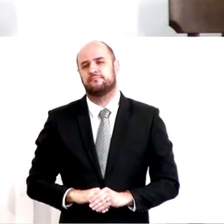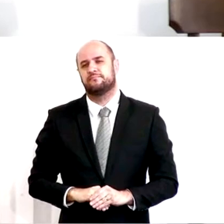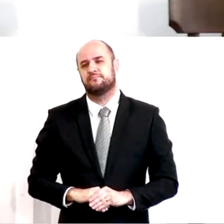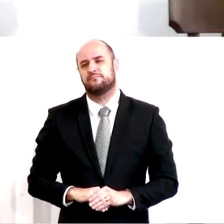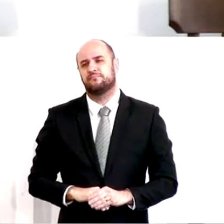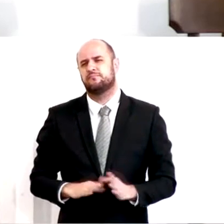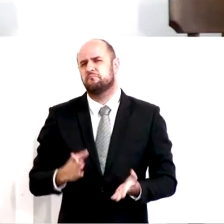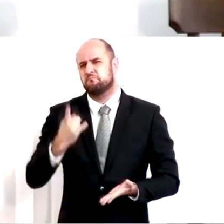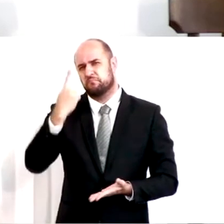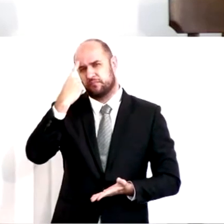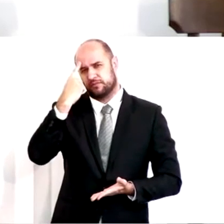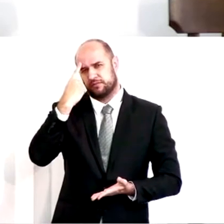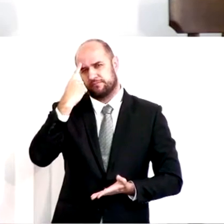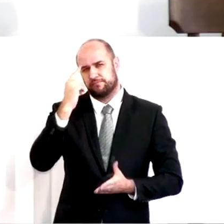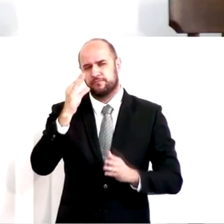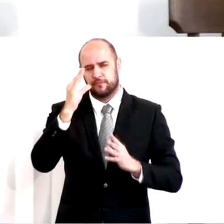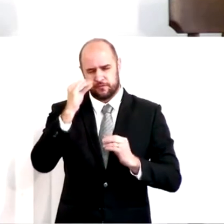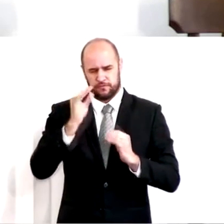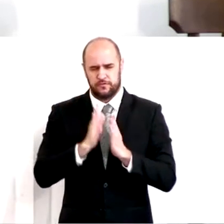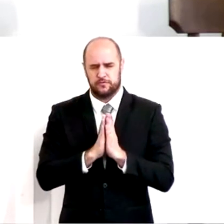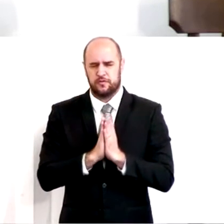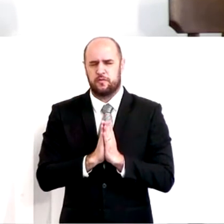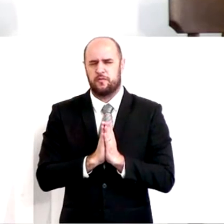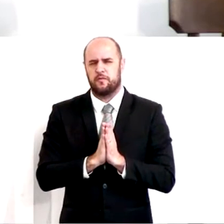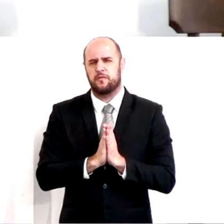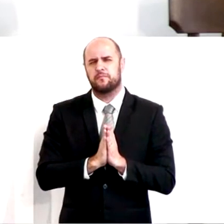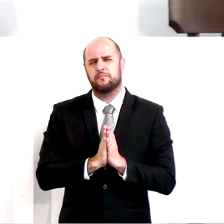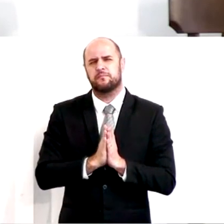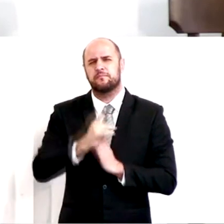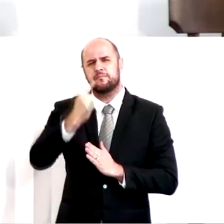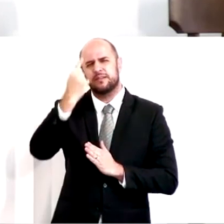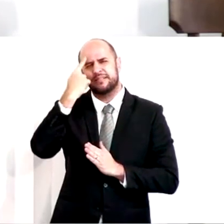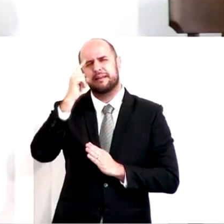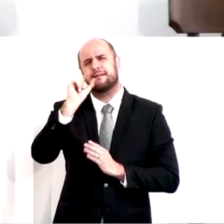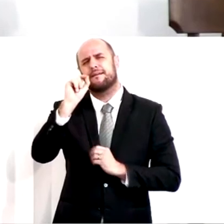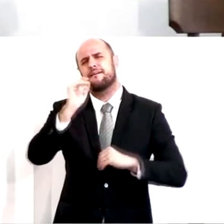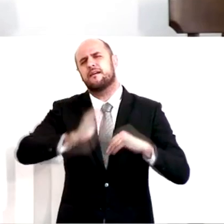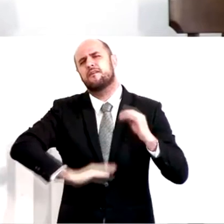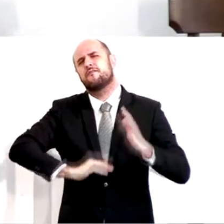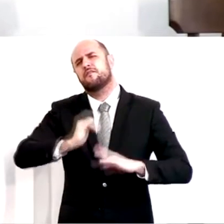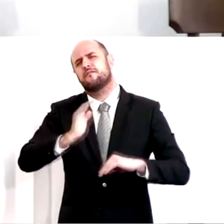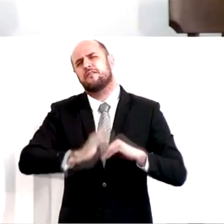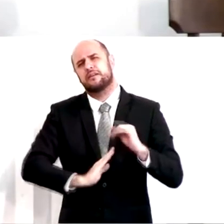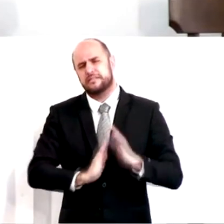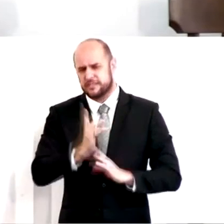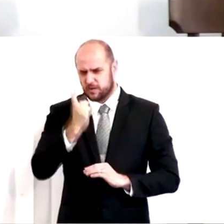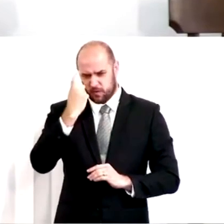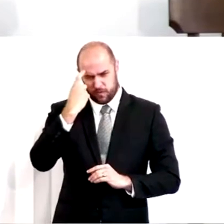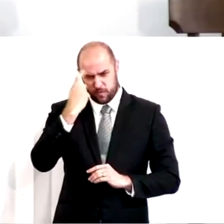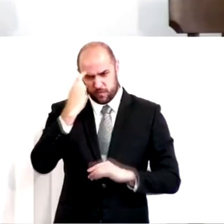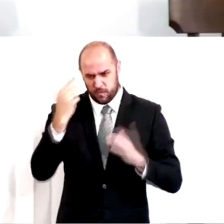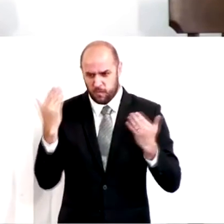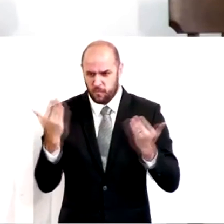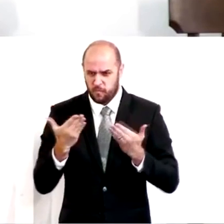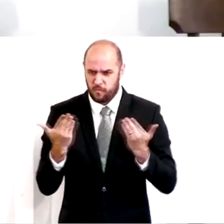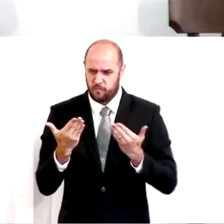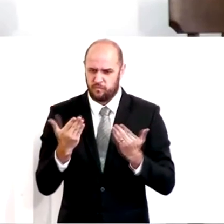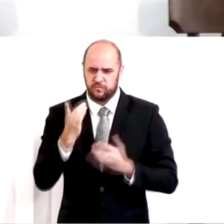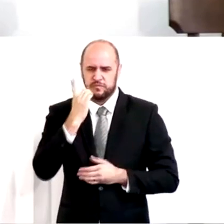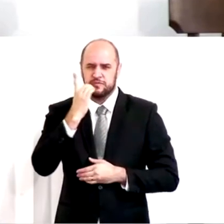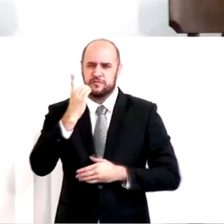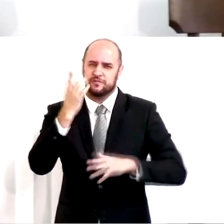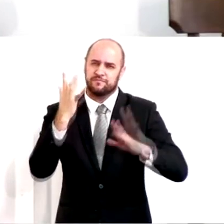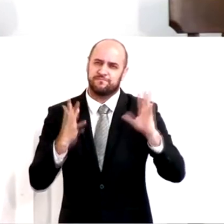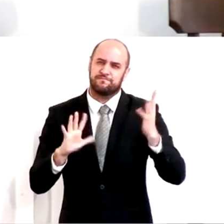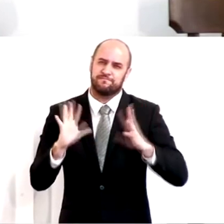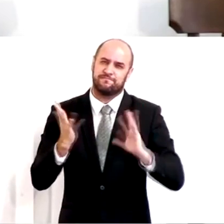Pense comigo, feche os seus olhos. O que pode ser feito do ponto de vista da nossa consciência num dia como hoje acerca